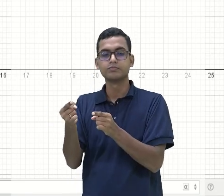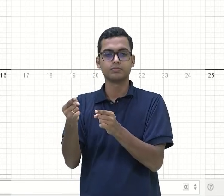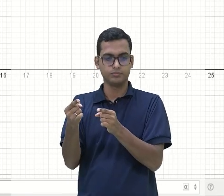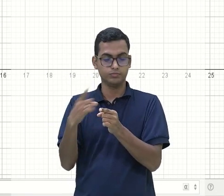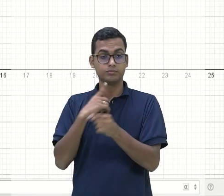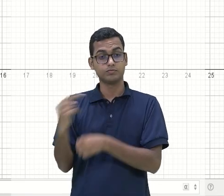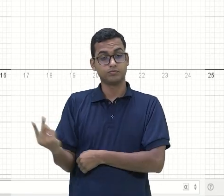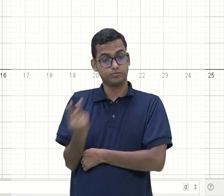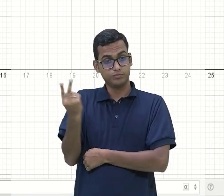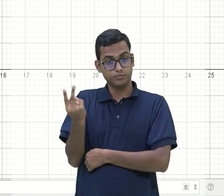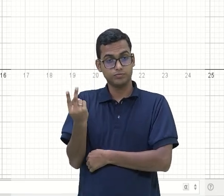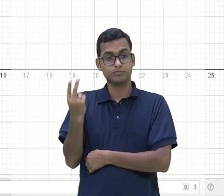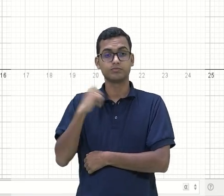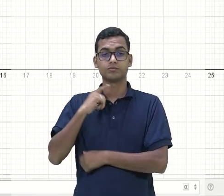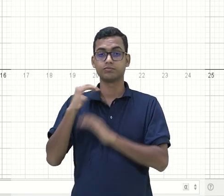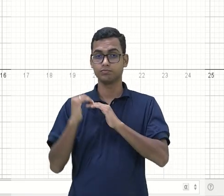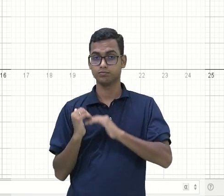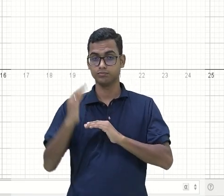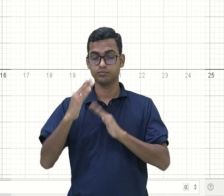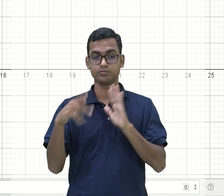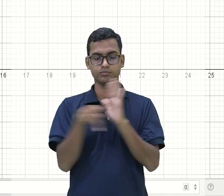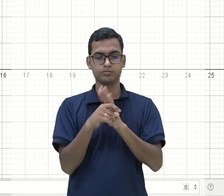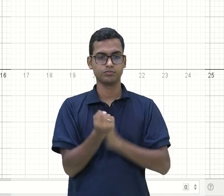dessa base é maior do que 1.